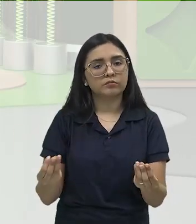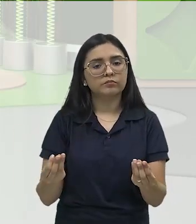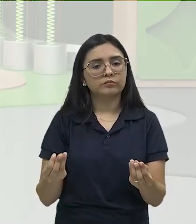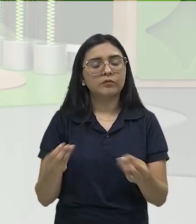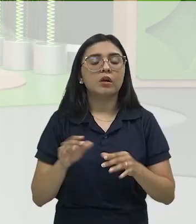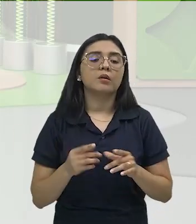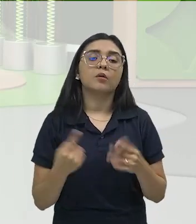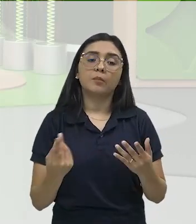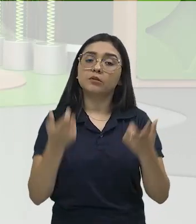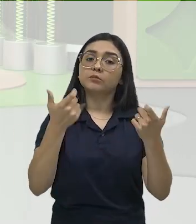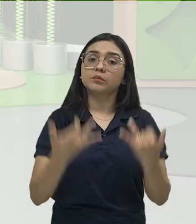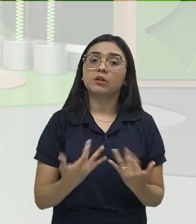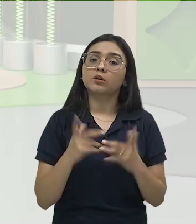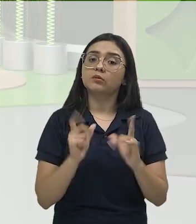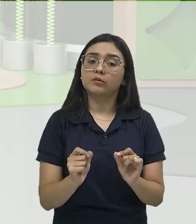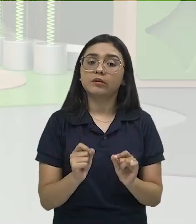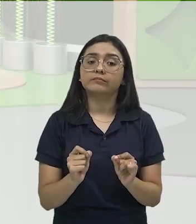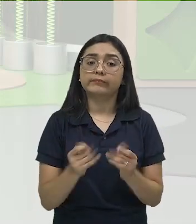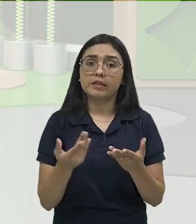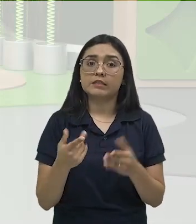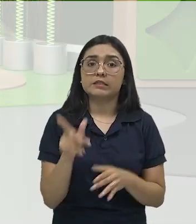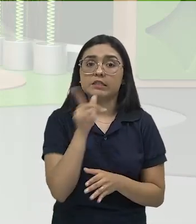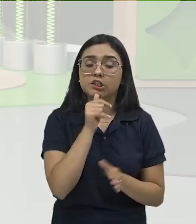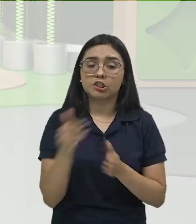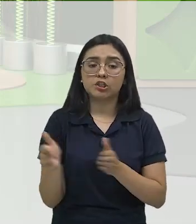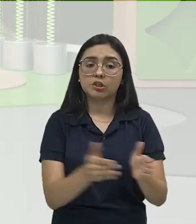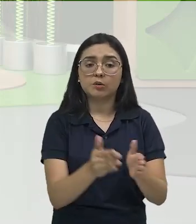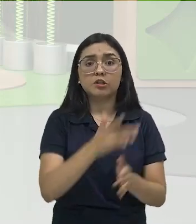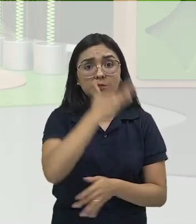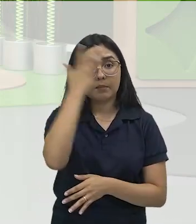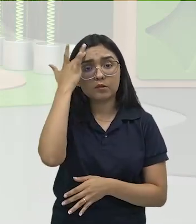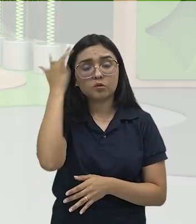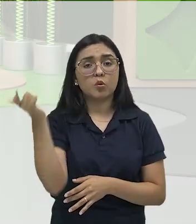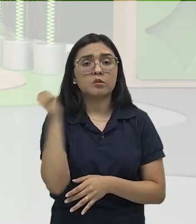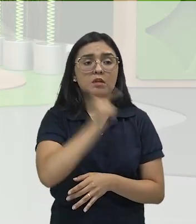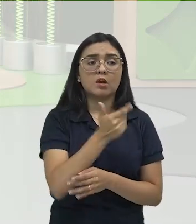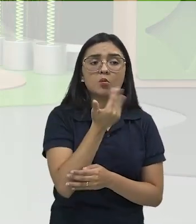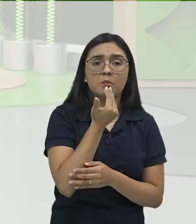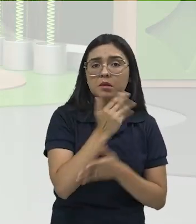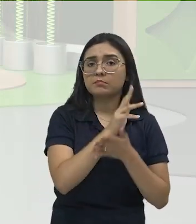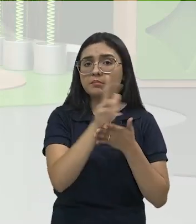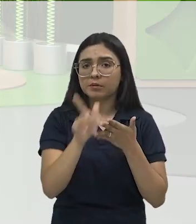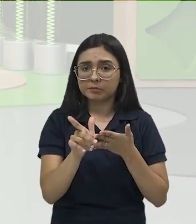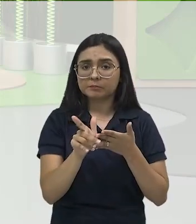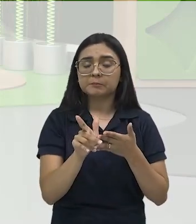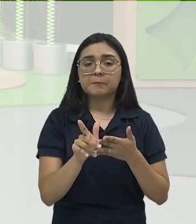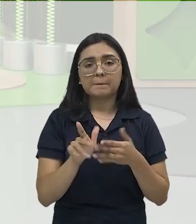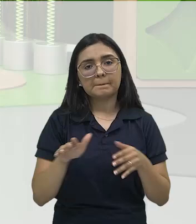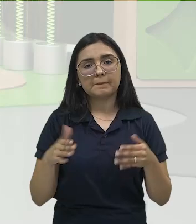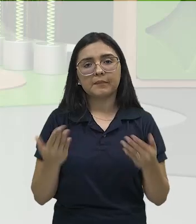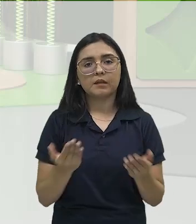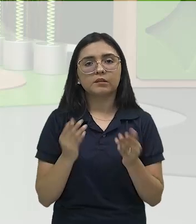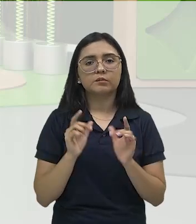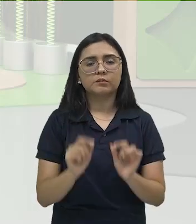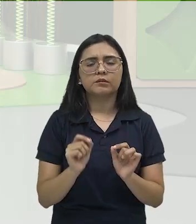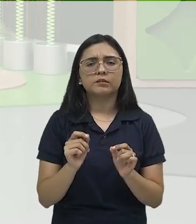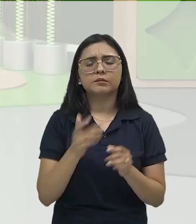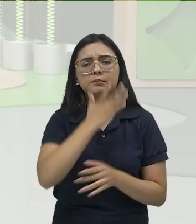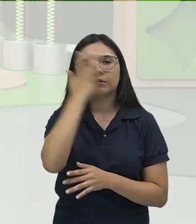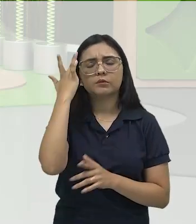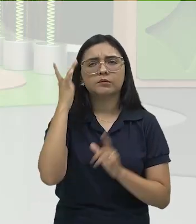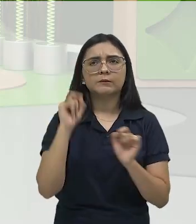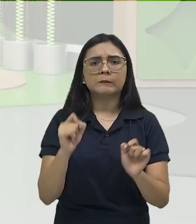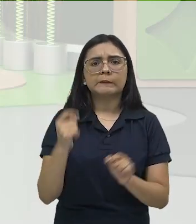para vocês, desses rios muitas pessoas tiram o seu sustento, né? E aí as pessoas